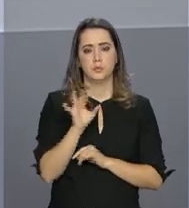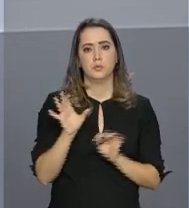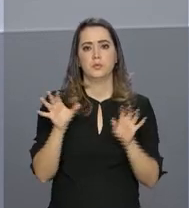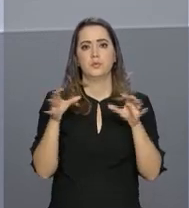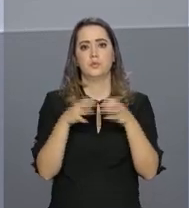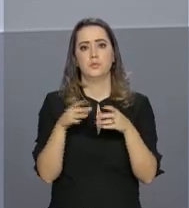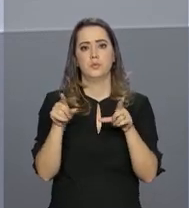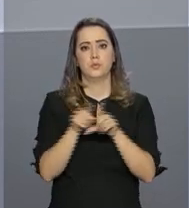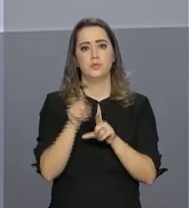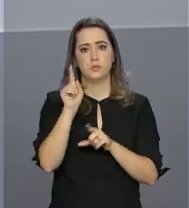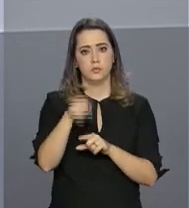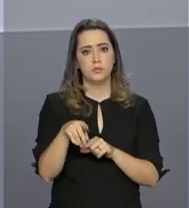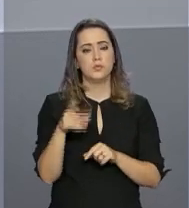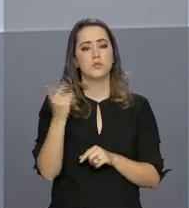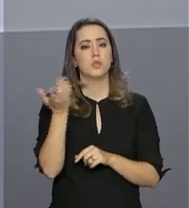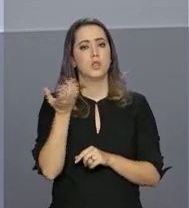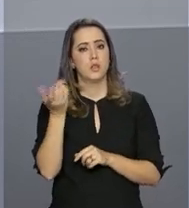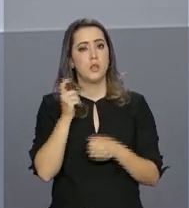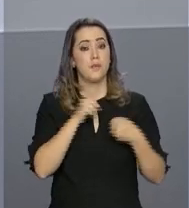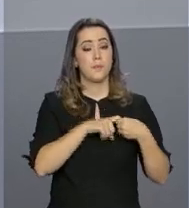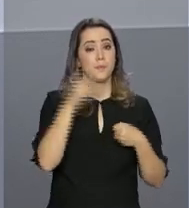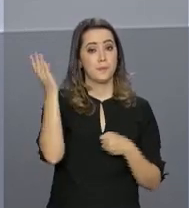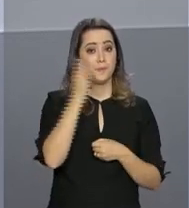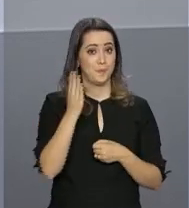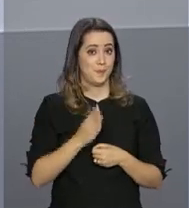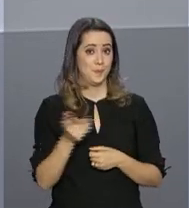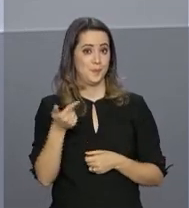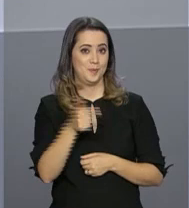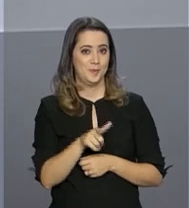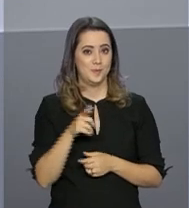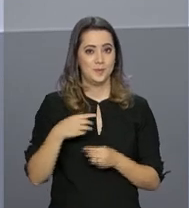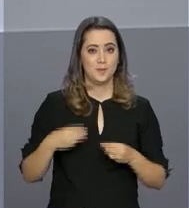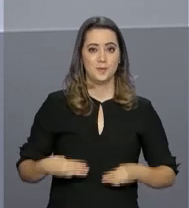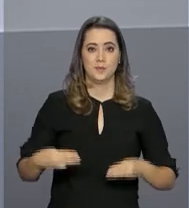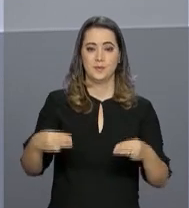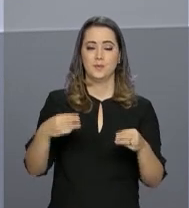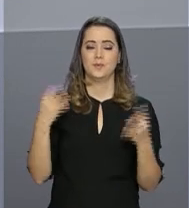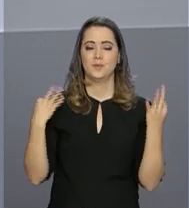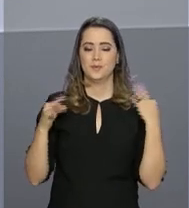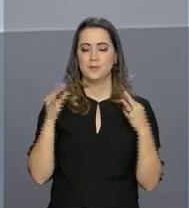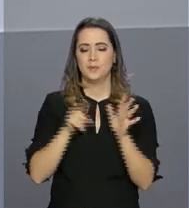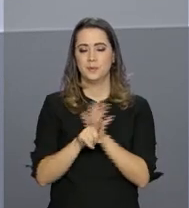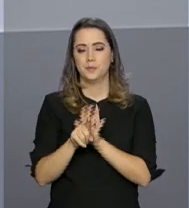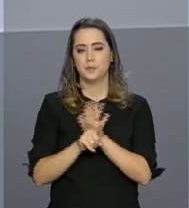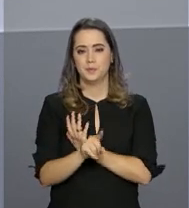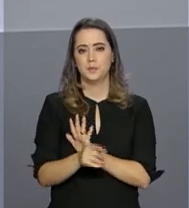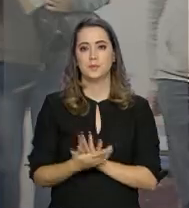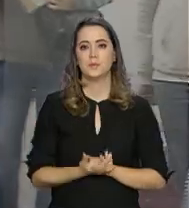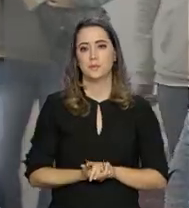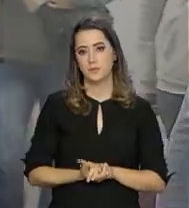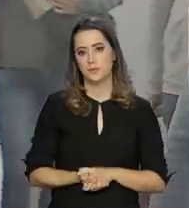95% desses estrangeiros têm a intenção de voltar ao Brasil, segundo pesquisa do Ministério do Turismo.